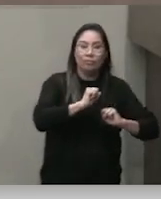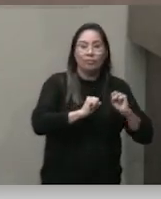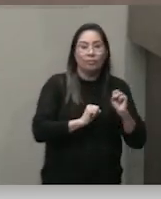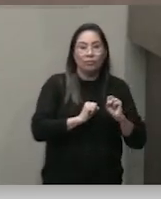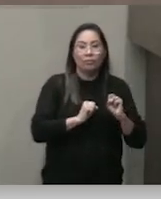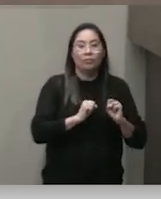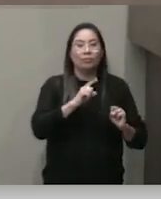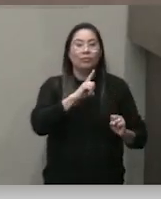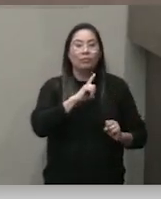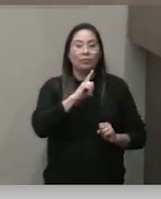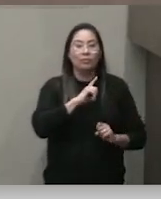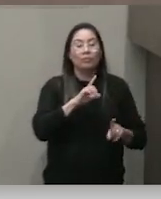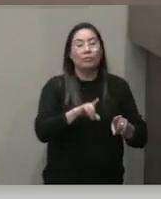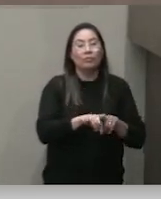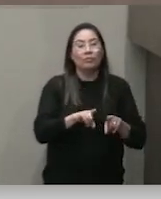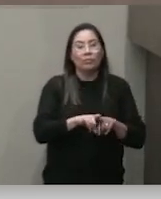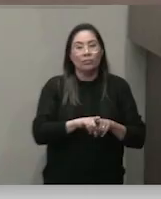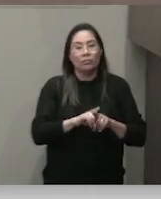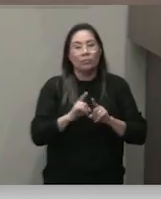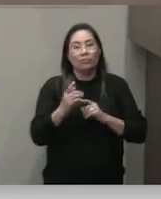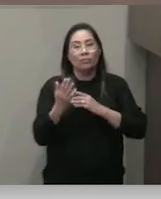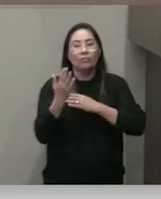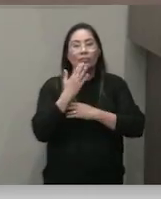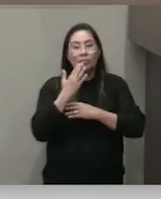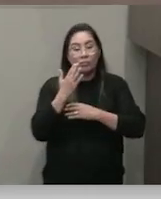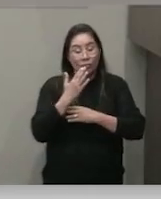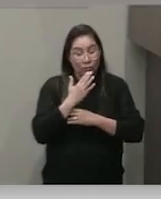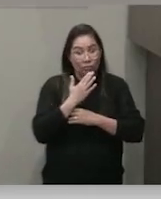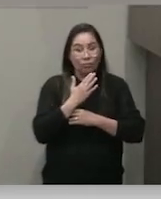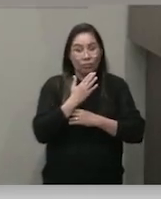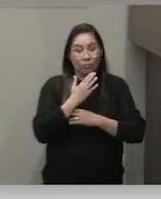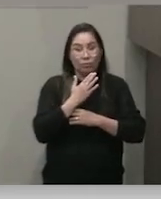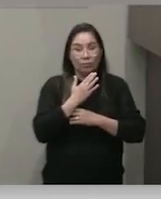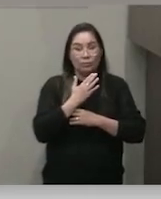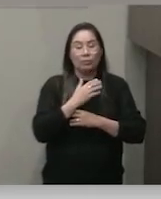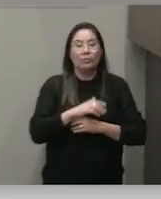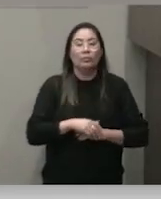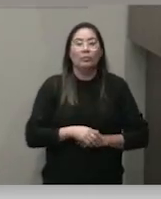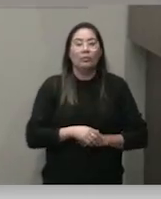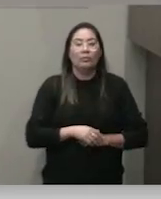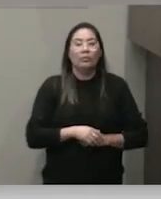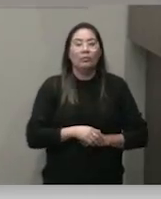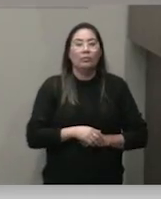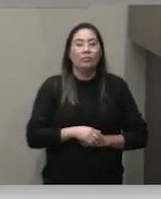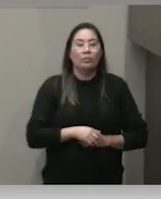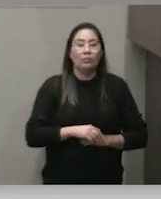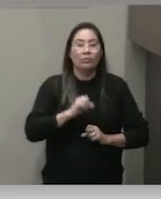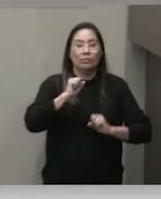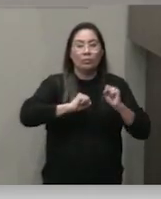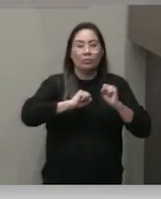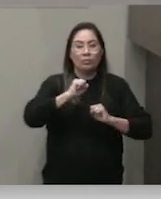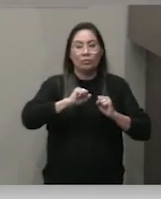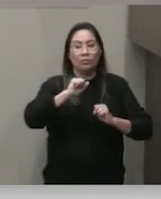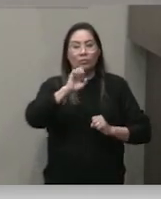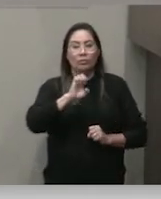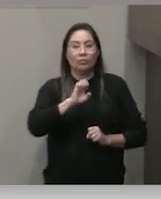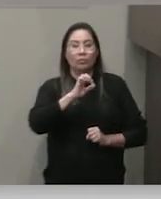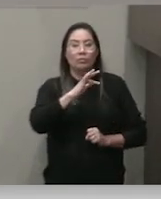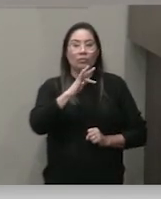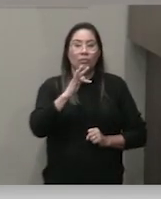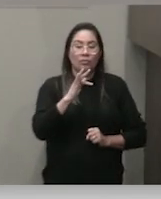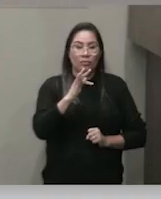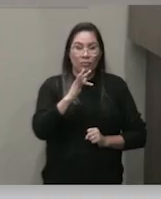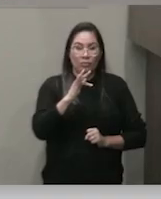e tive uma ajuda muito gratificante, que foi a EF Turismo, do meu grande amigo